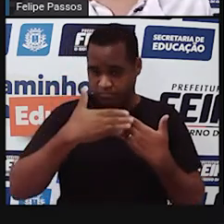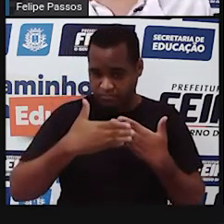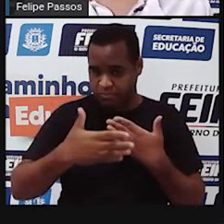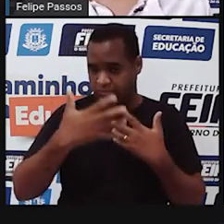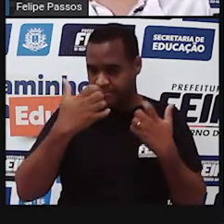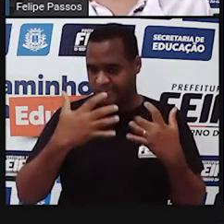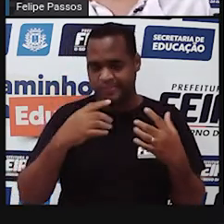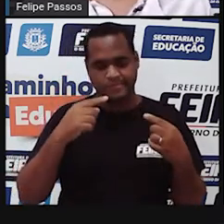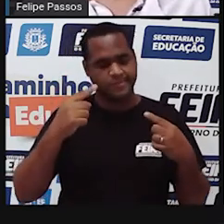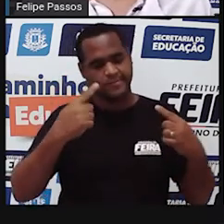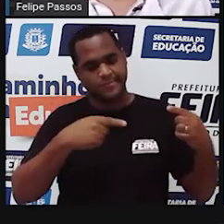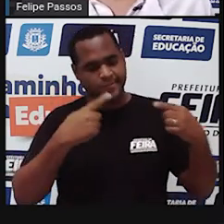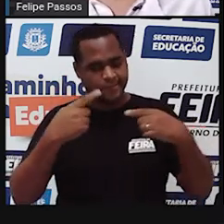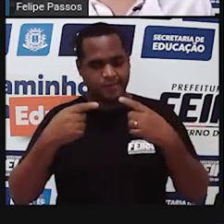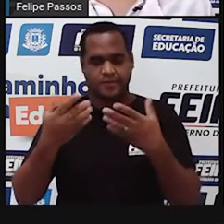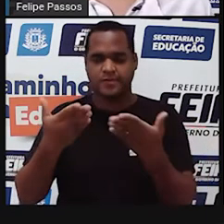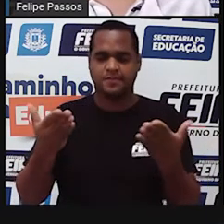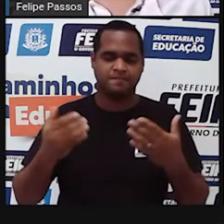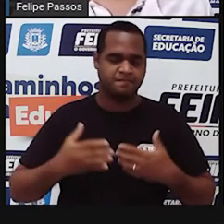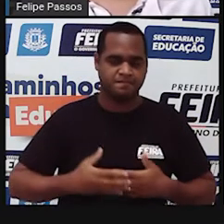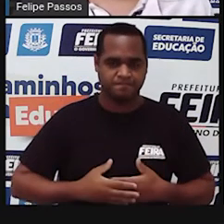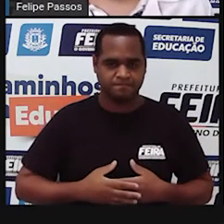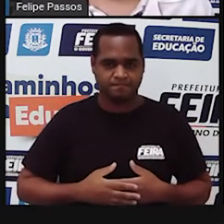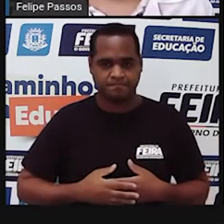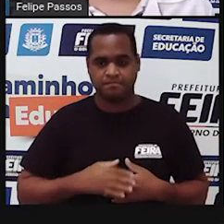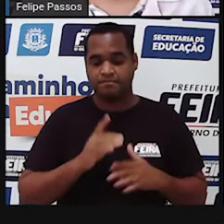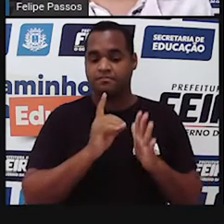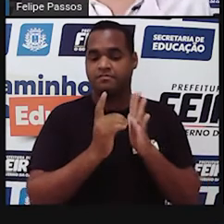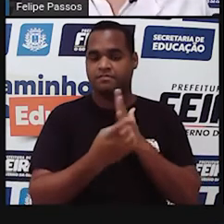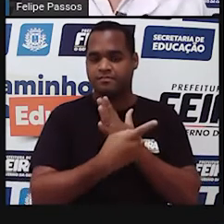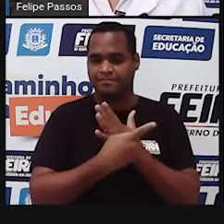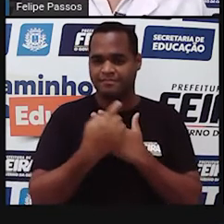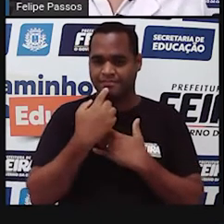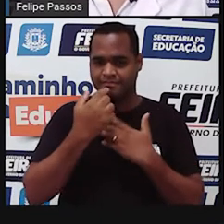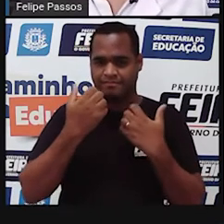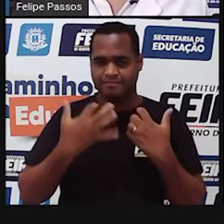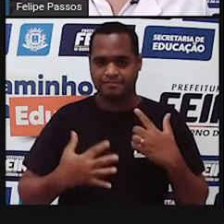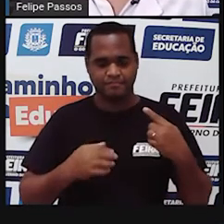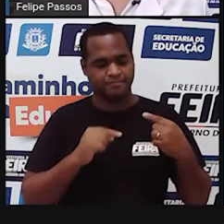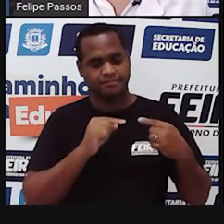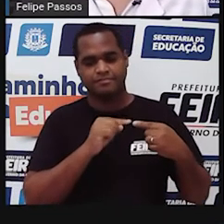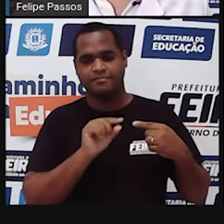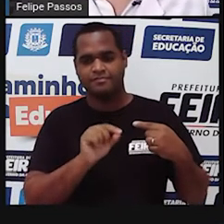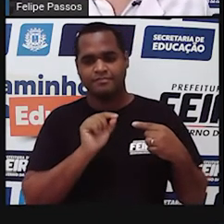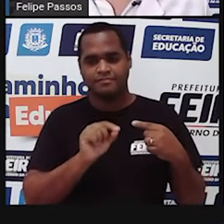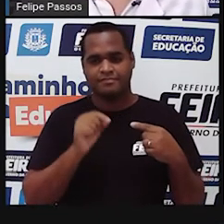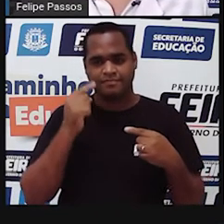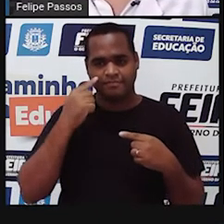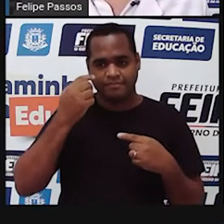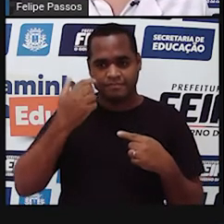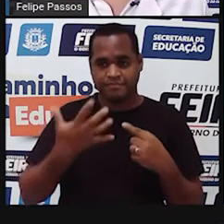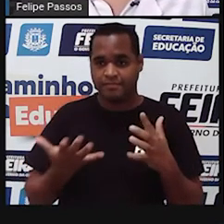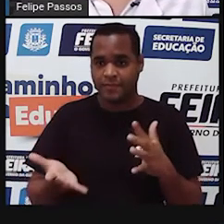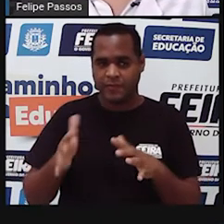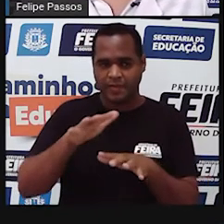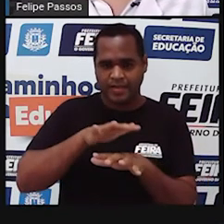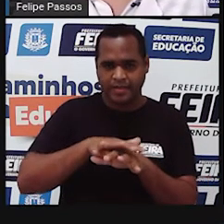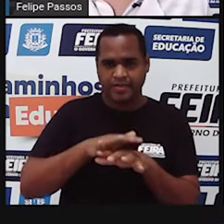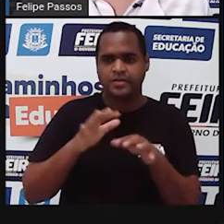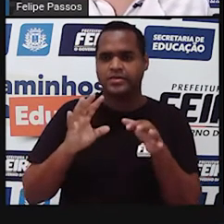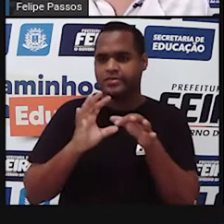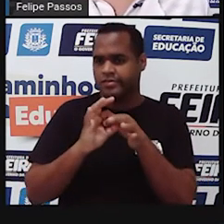com vocês. Segundo o dicionário Michelis, a inclusão é o ato ou efeito de